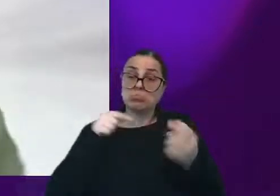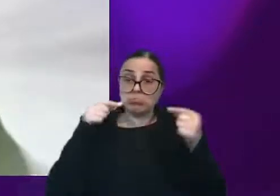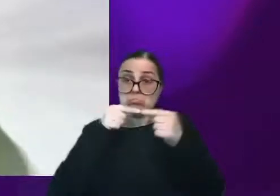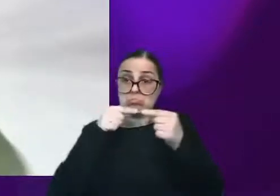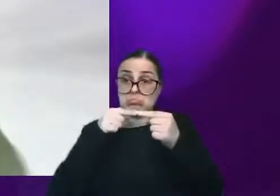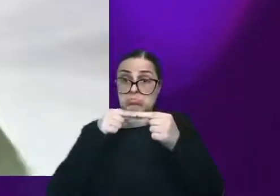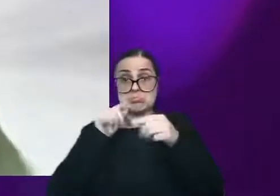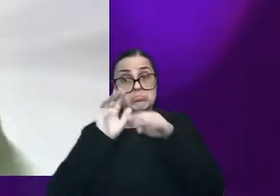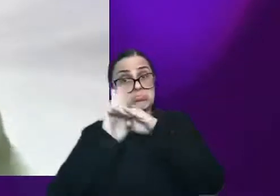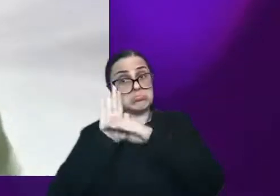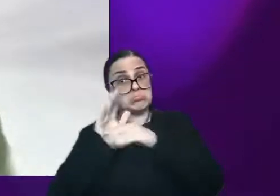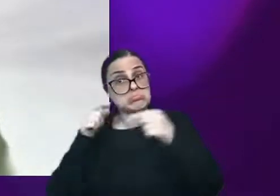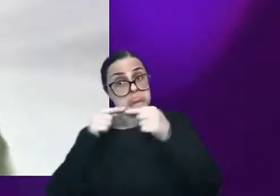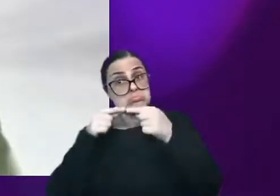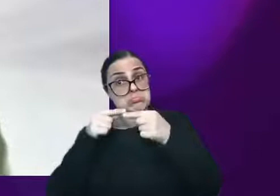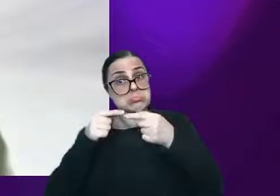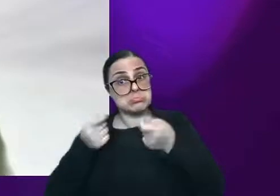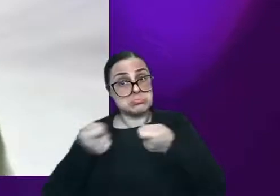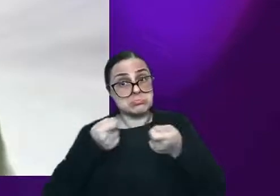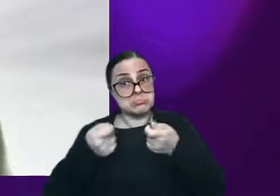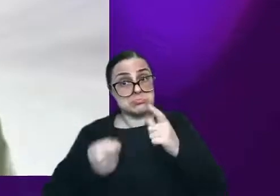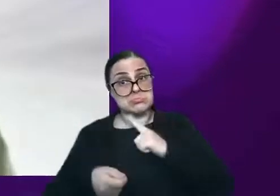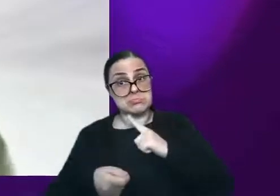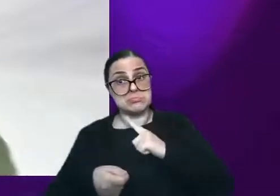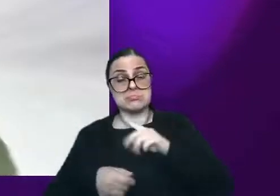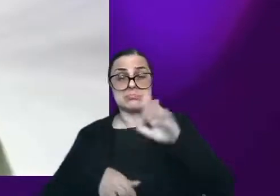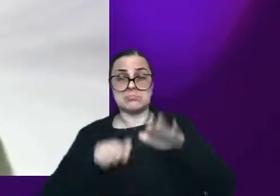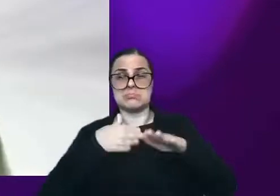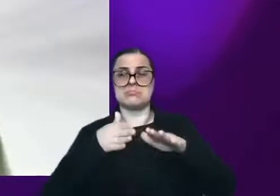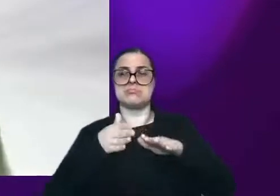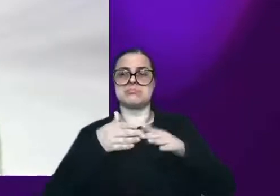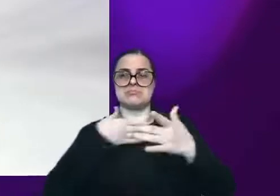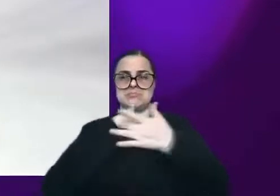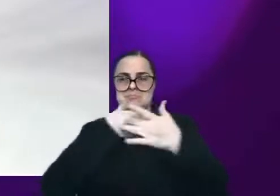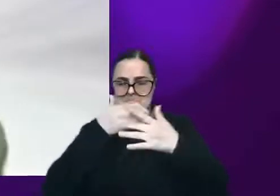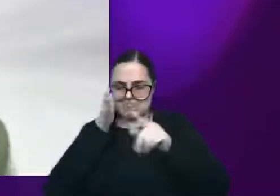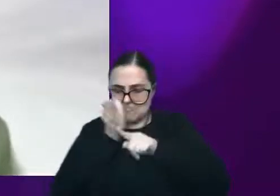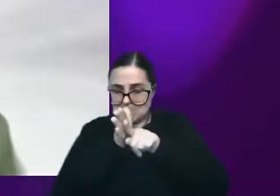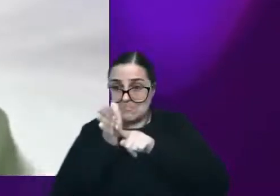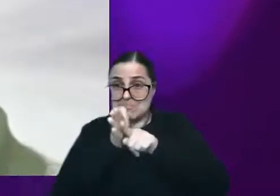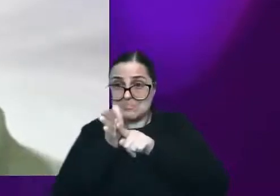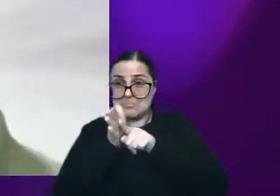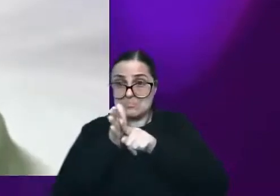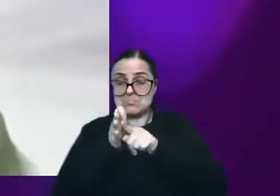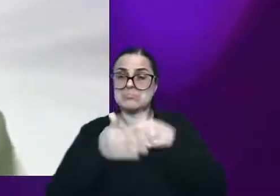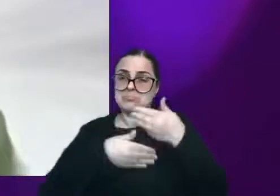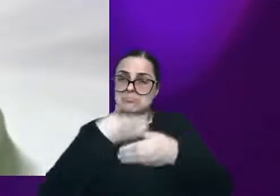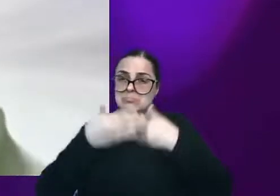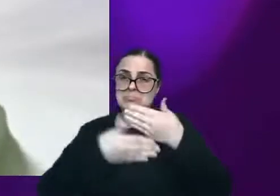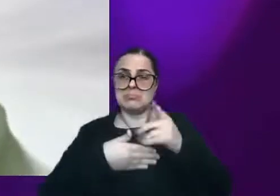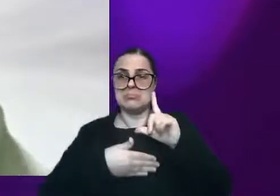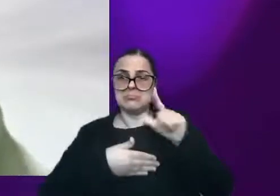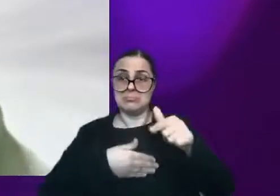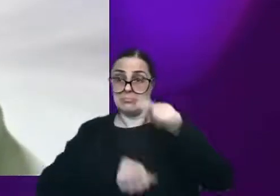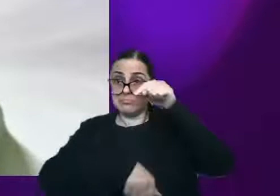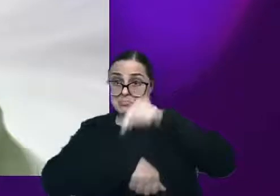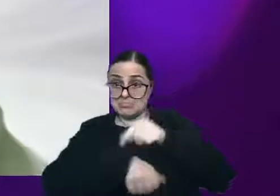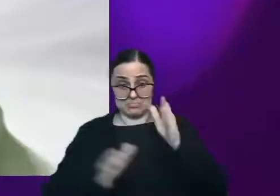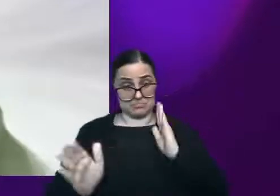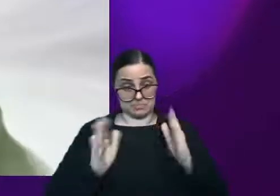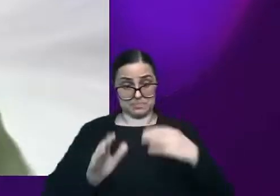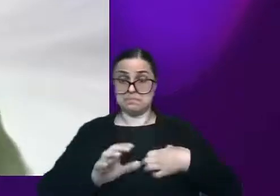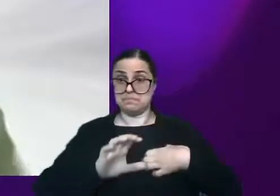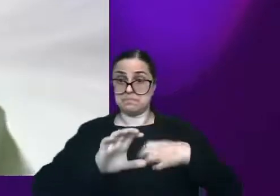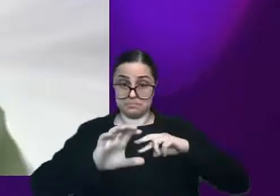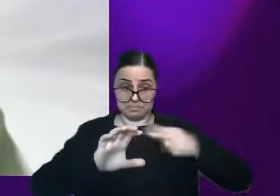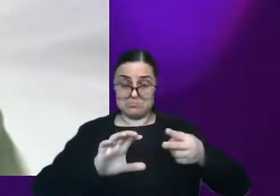Muitas vezes, esses nossos pacientes acabam fazendo bastante exame, chegam no transplante com uma condição melhor. Mas a gente